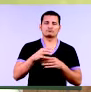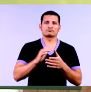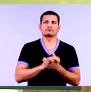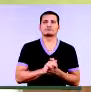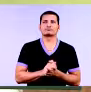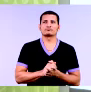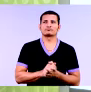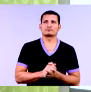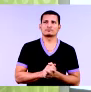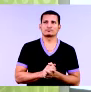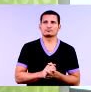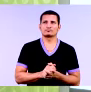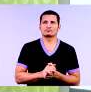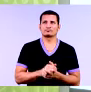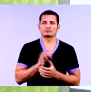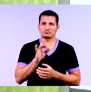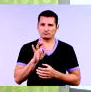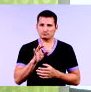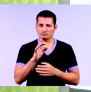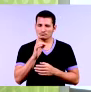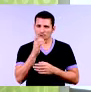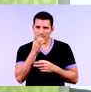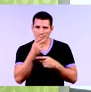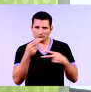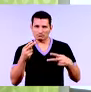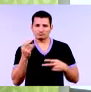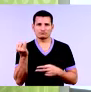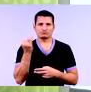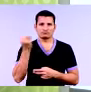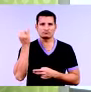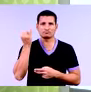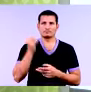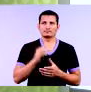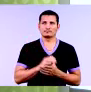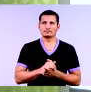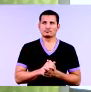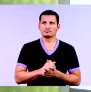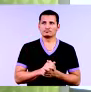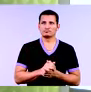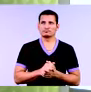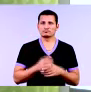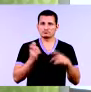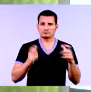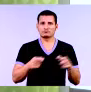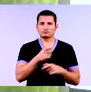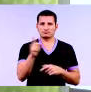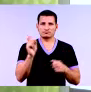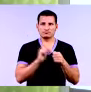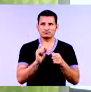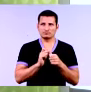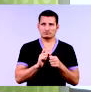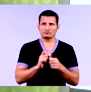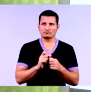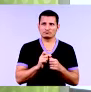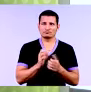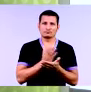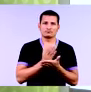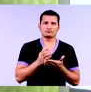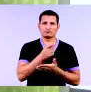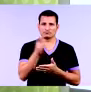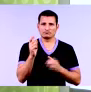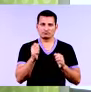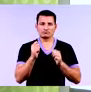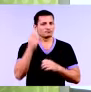Isso. Aí só uma coisa que eu considero importante, onde vocês vão fazer isso? Alguns de vocês podem se